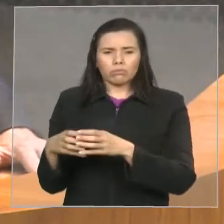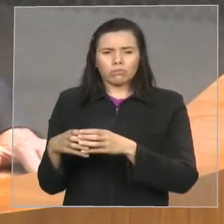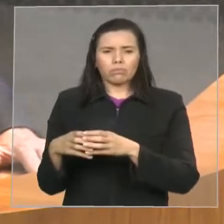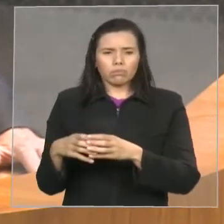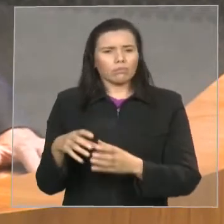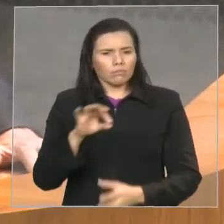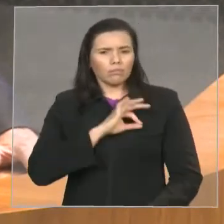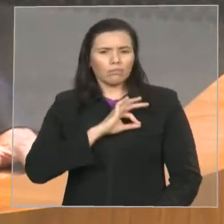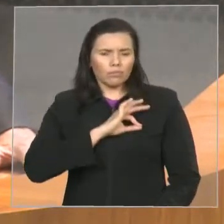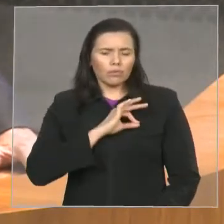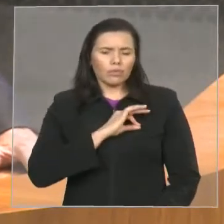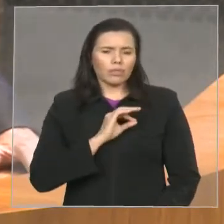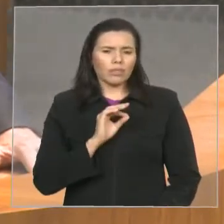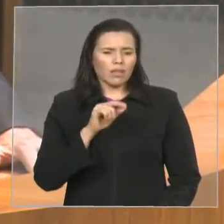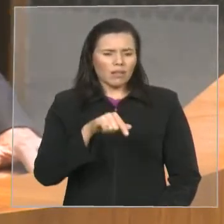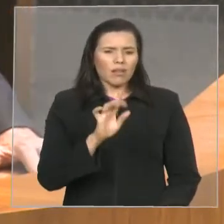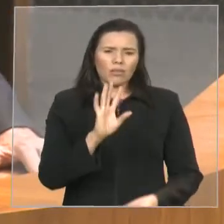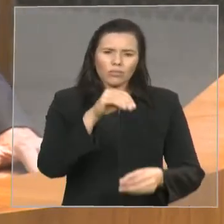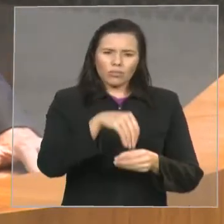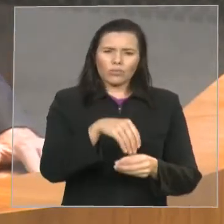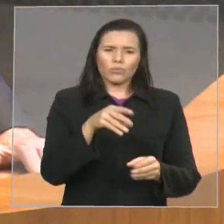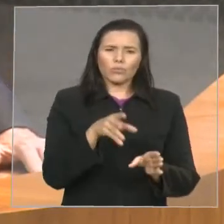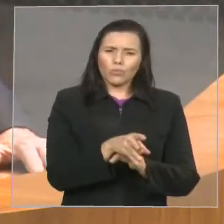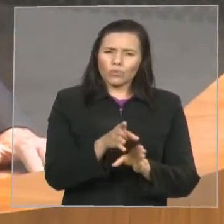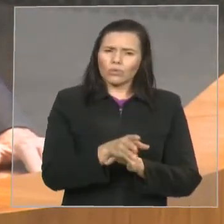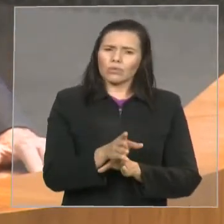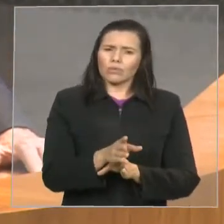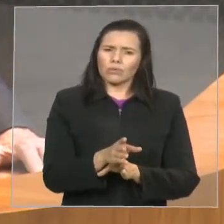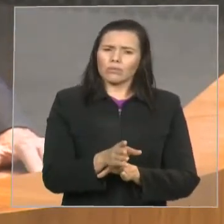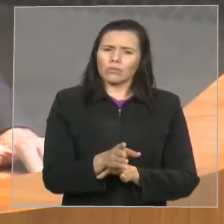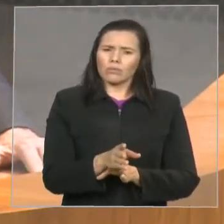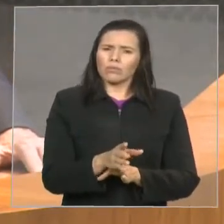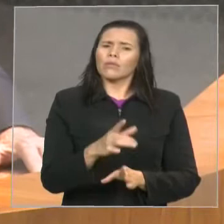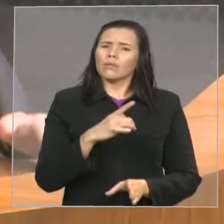forma consuetudinária costume. Nós não podíamos